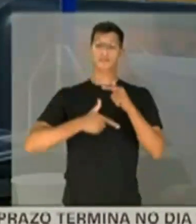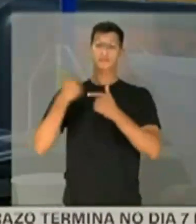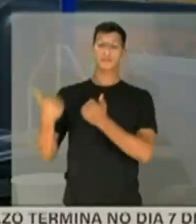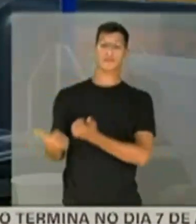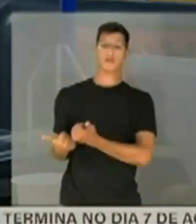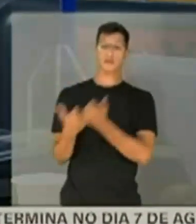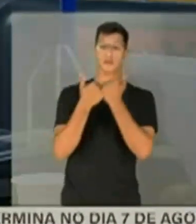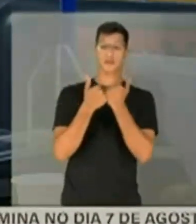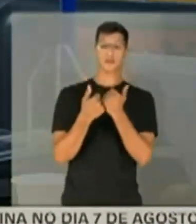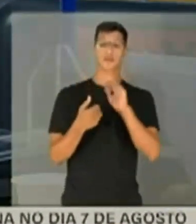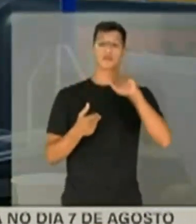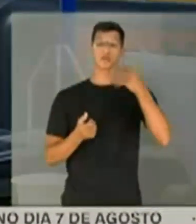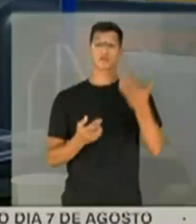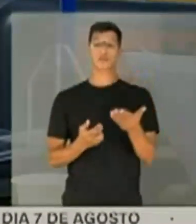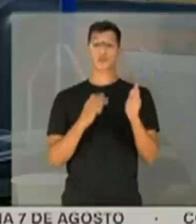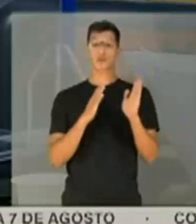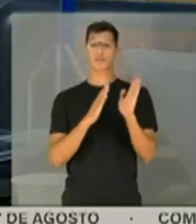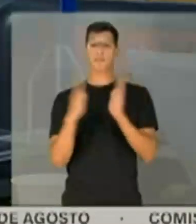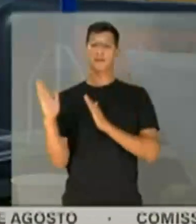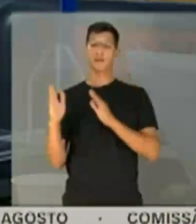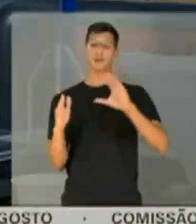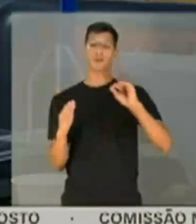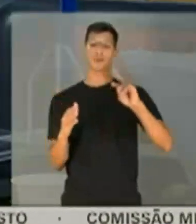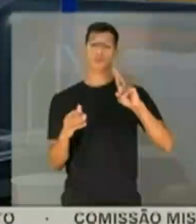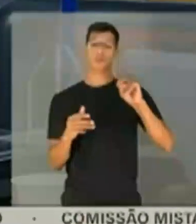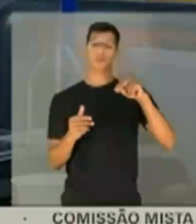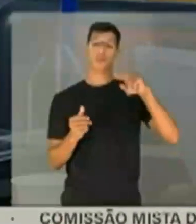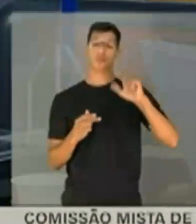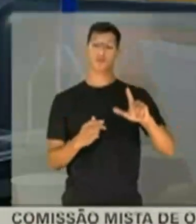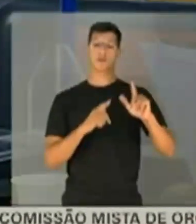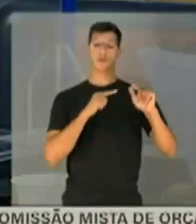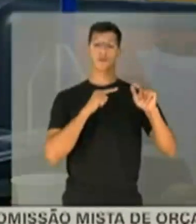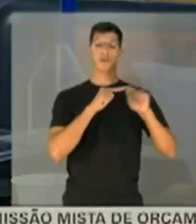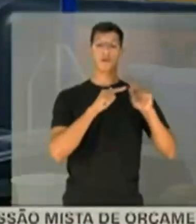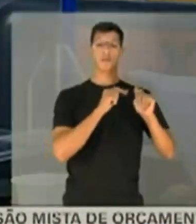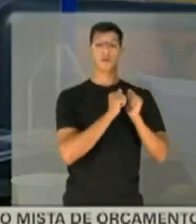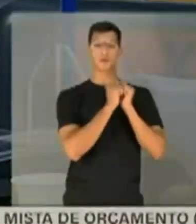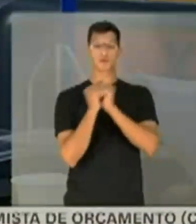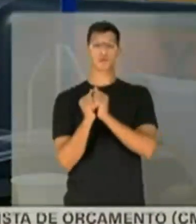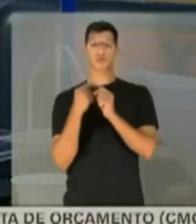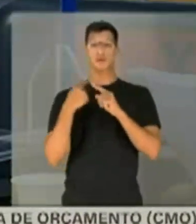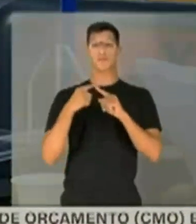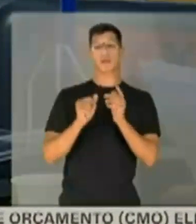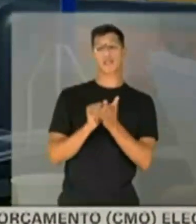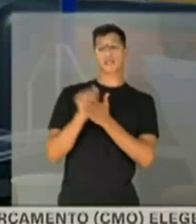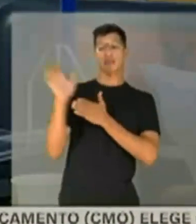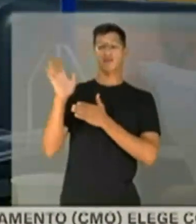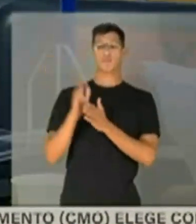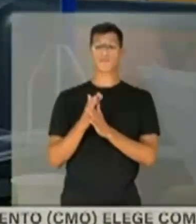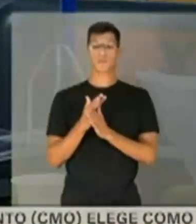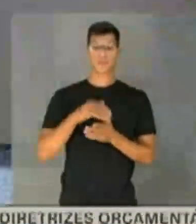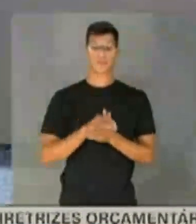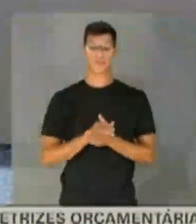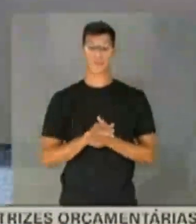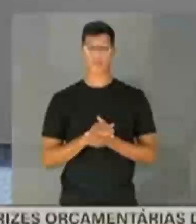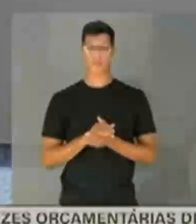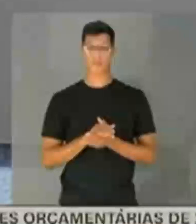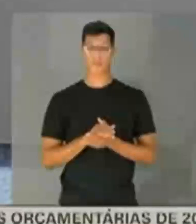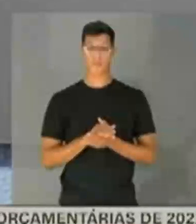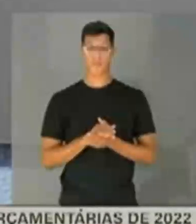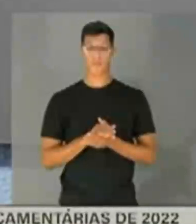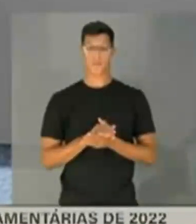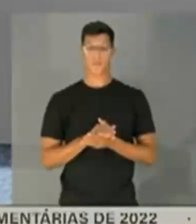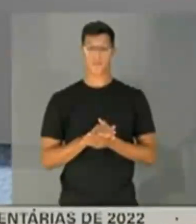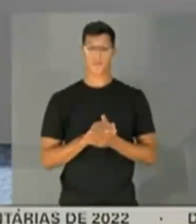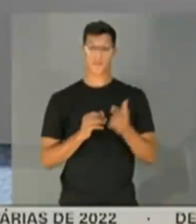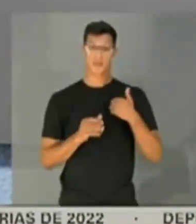assessor. Qual o período em que o Coronel Blanco trabalhou com o senhor? Por que ele saiu do Ministério da Saúde? Eu não